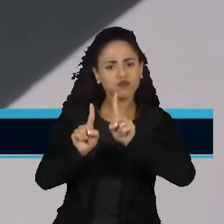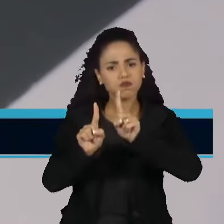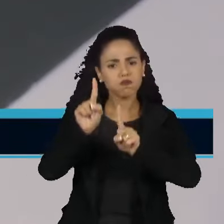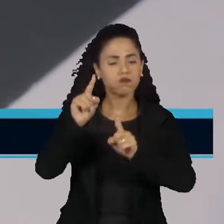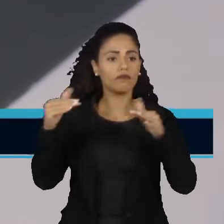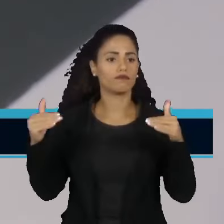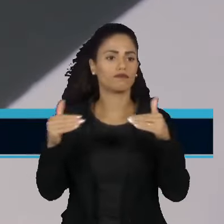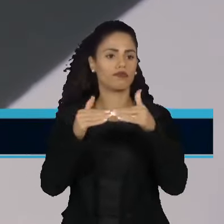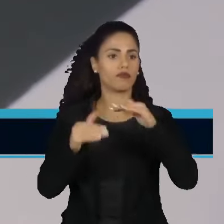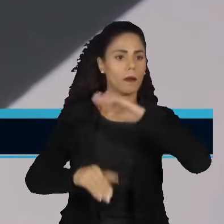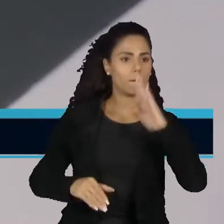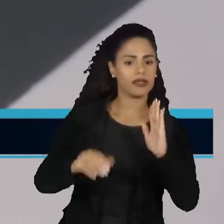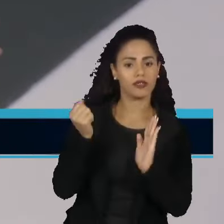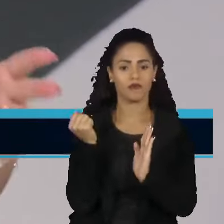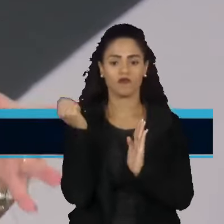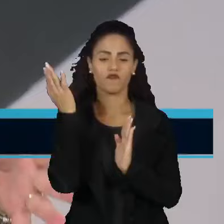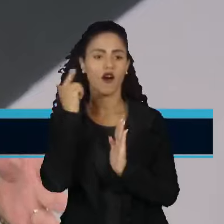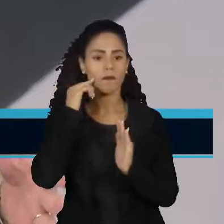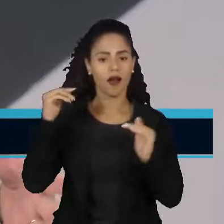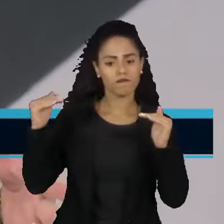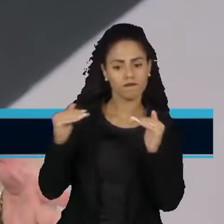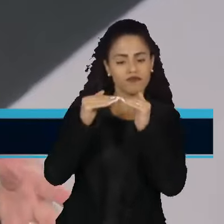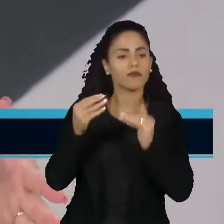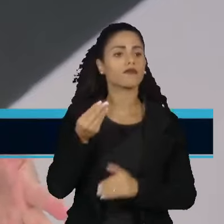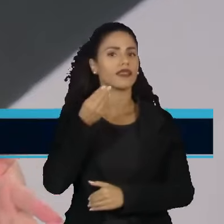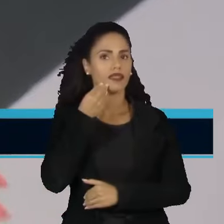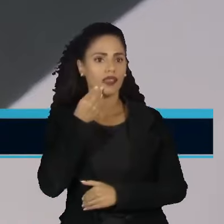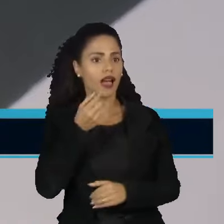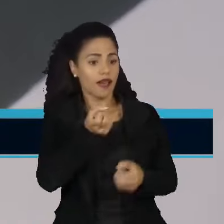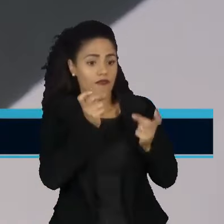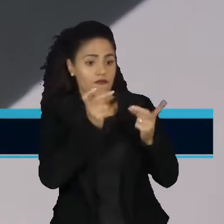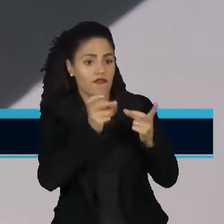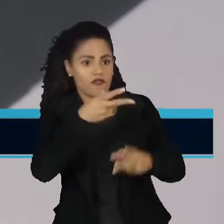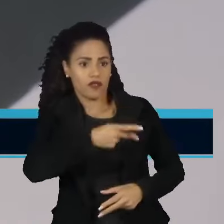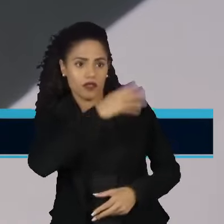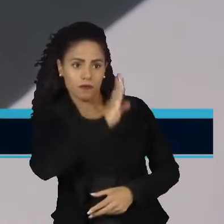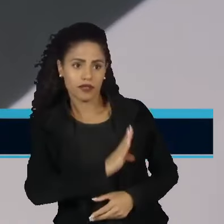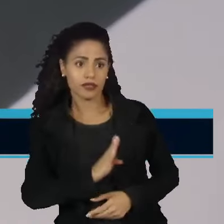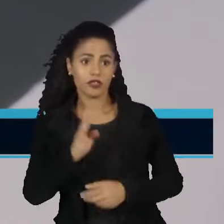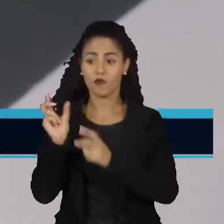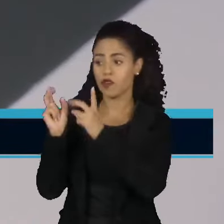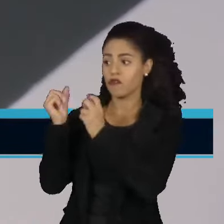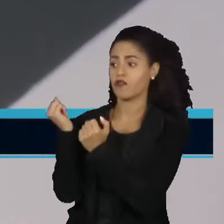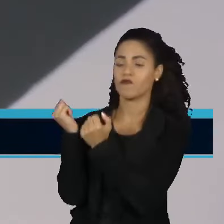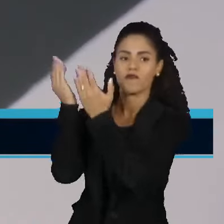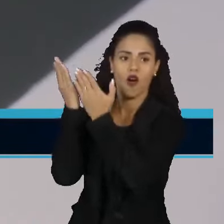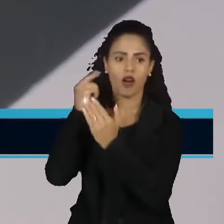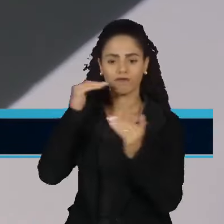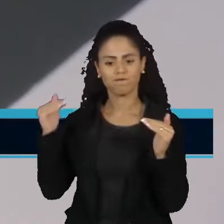uma sensação de maior igualdade entre o varejista aqui e o varejista lá fora.